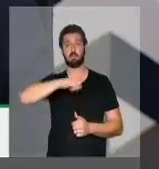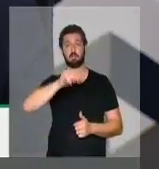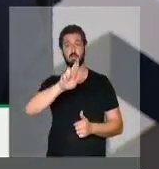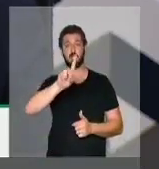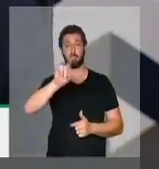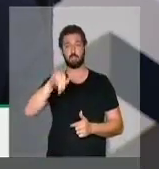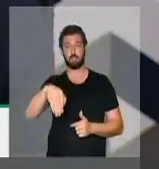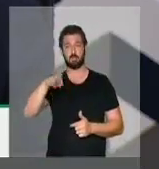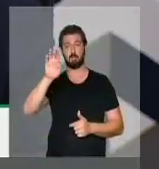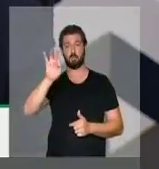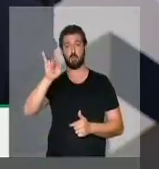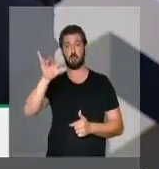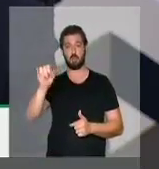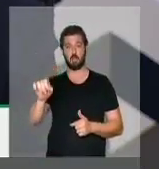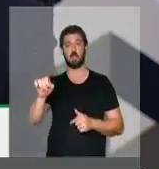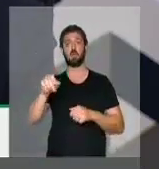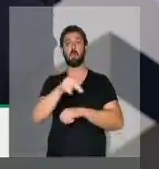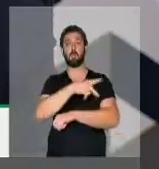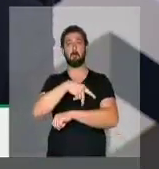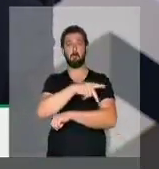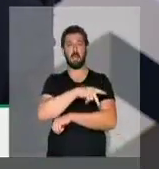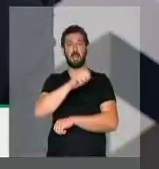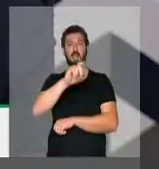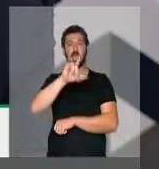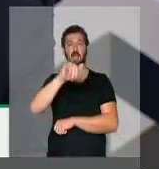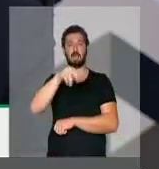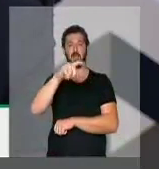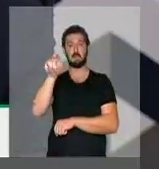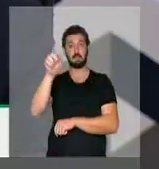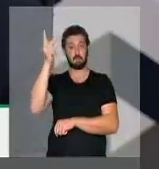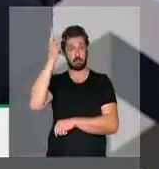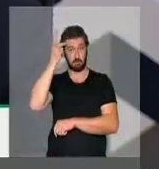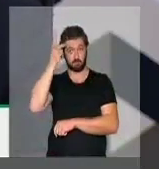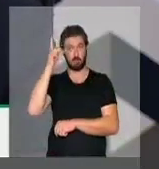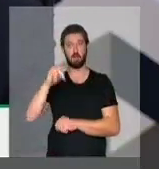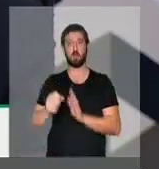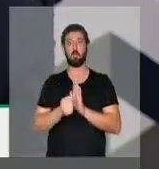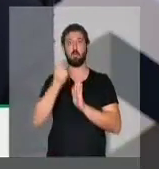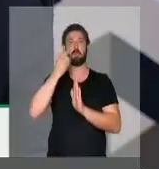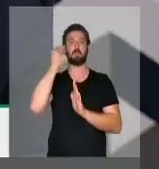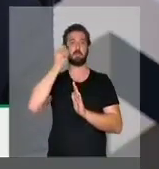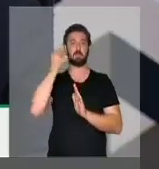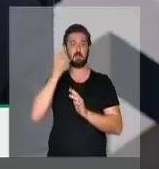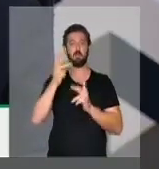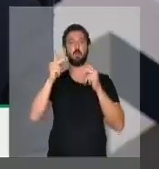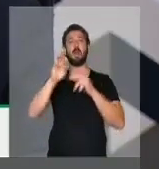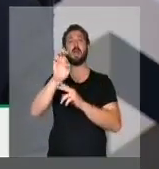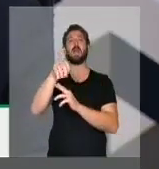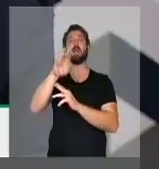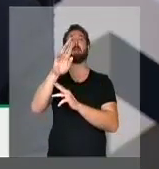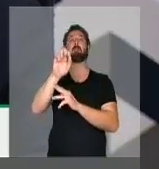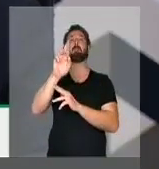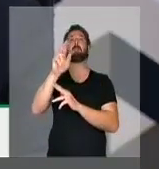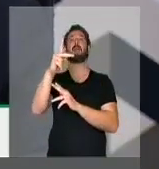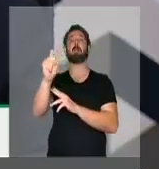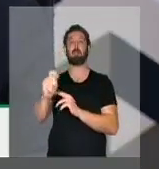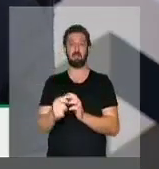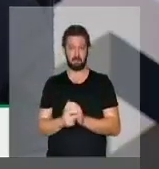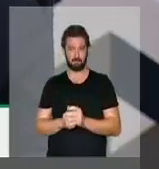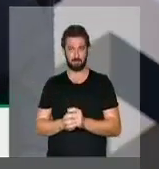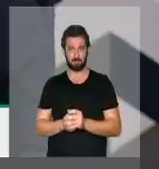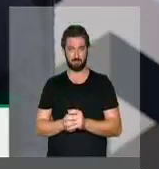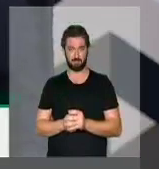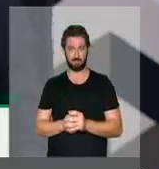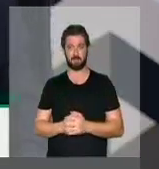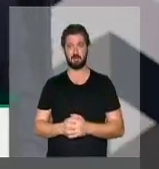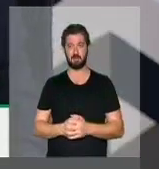Jardim Botânico, no Rio de Janeiro, e o Parque da Aclimação, em São Paulo, foram as nossas primeiras Embrapas, ou seja, o germe da